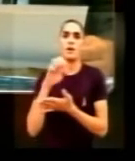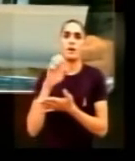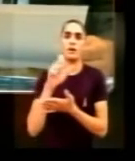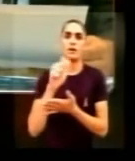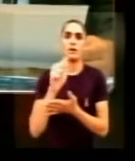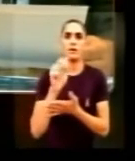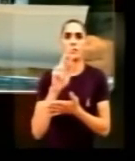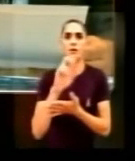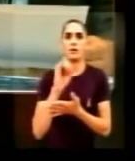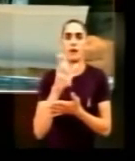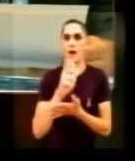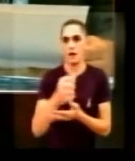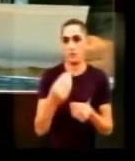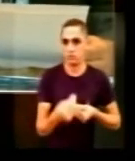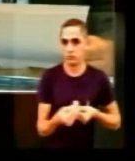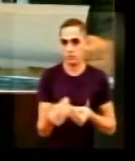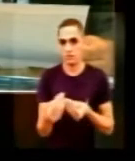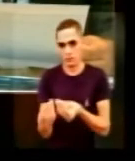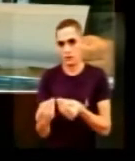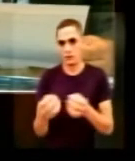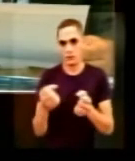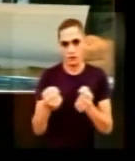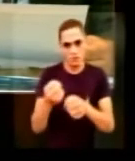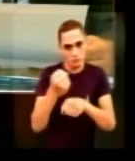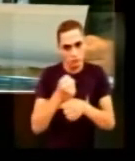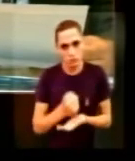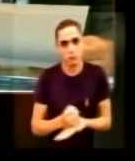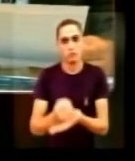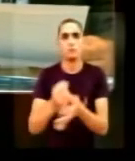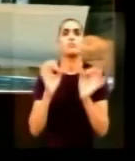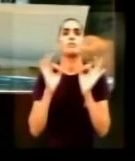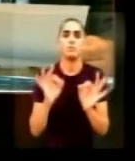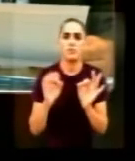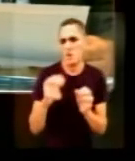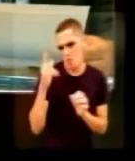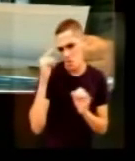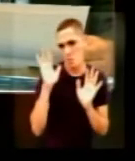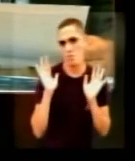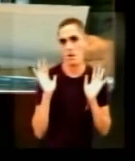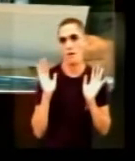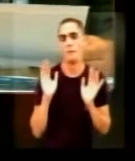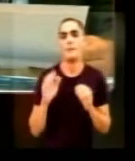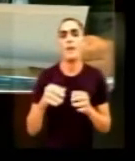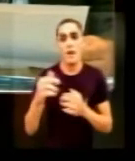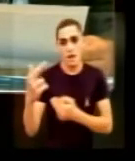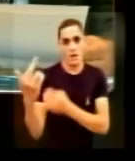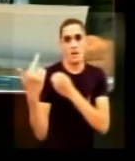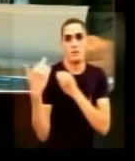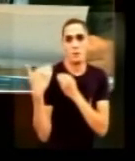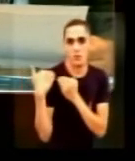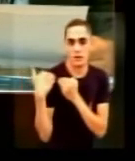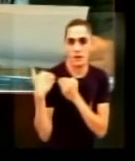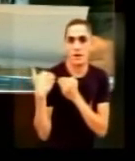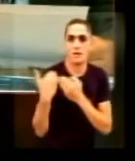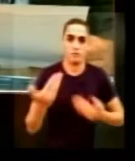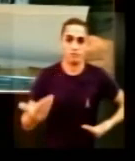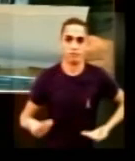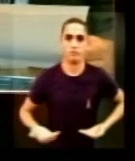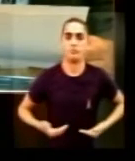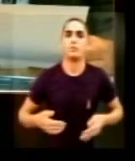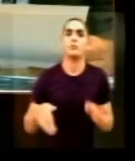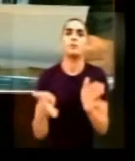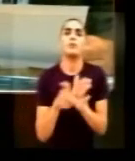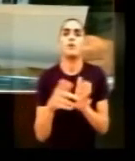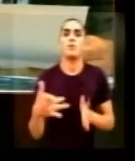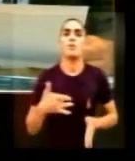de responsabilidade do serviço de saúde de ocorrência do óbito, ou seja, do hospital, na maioria